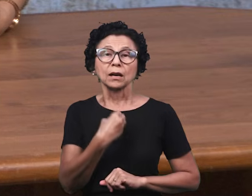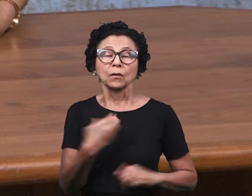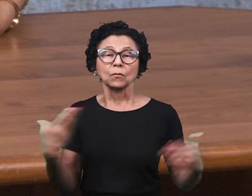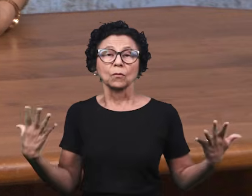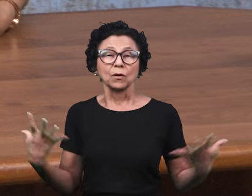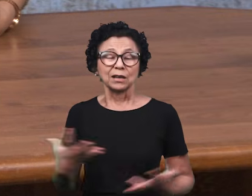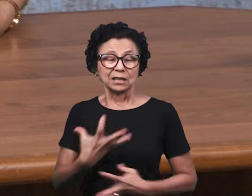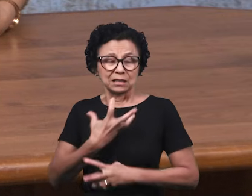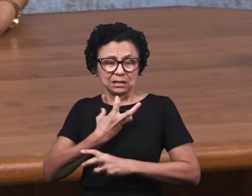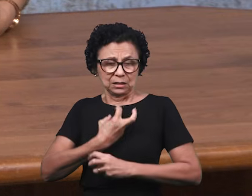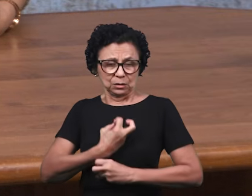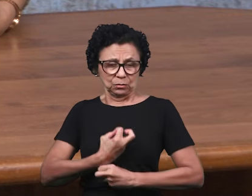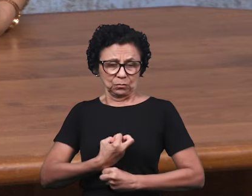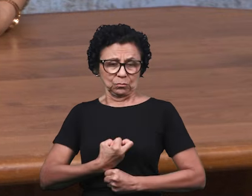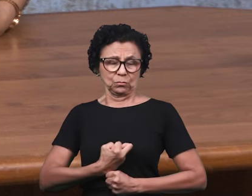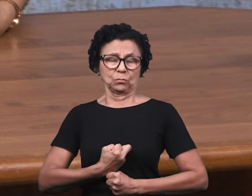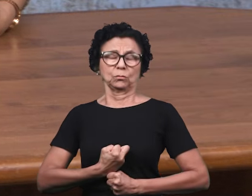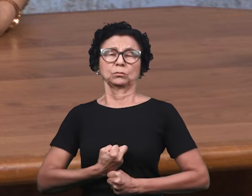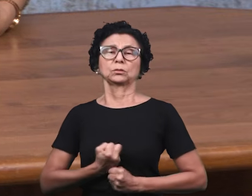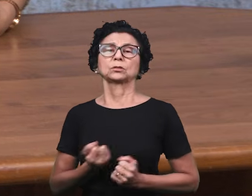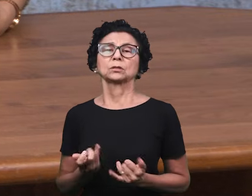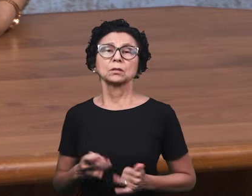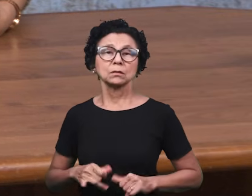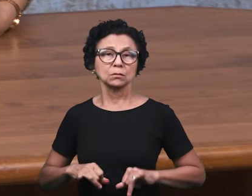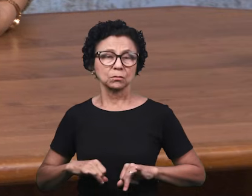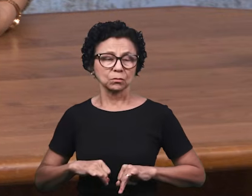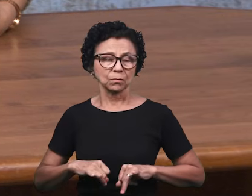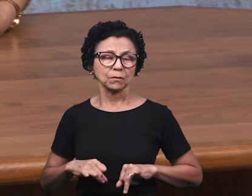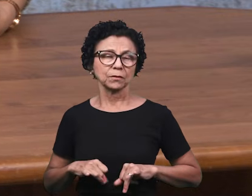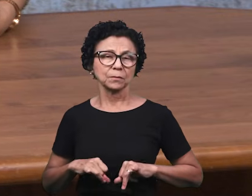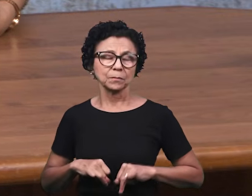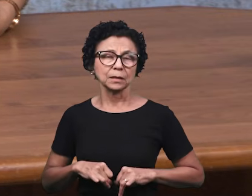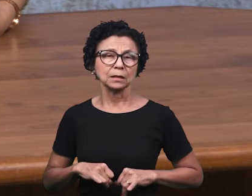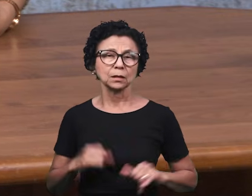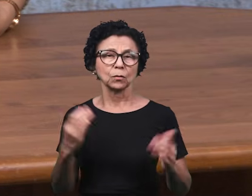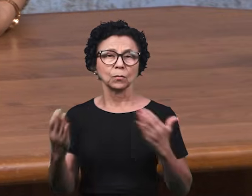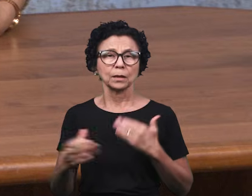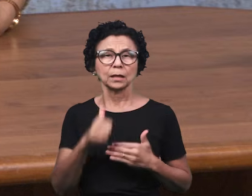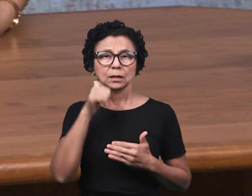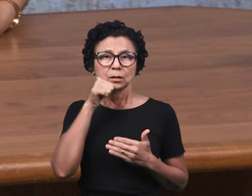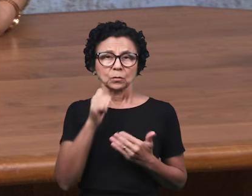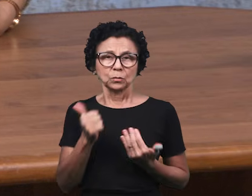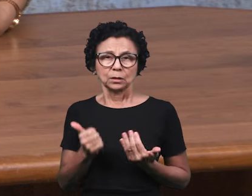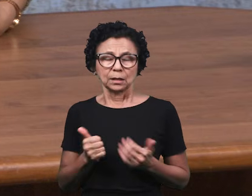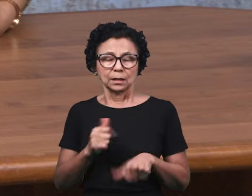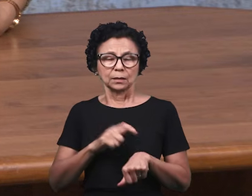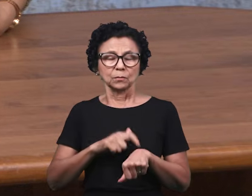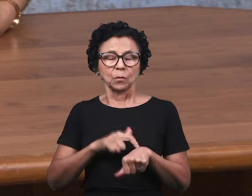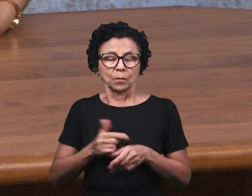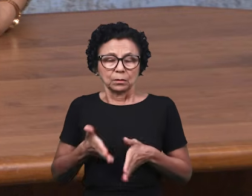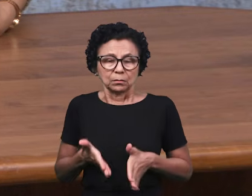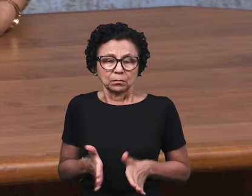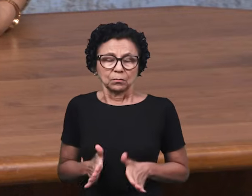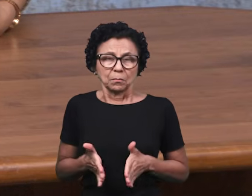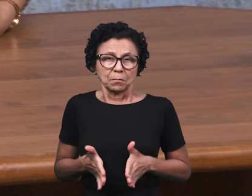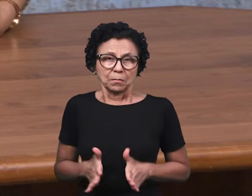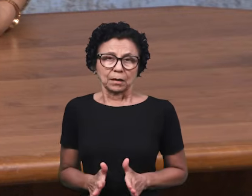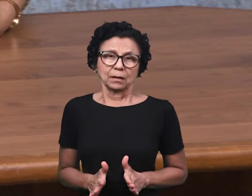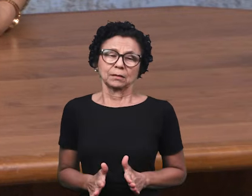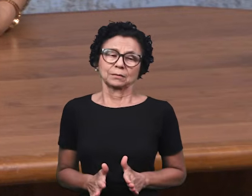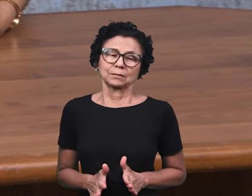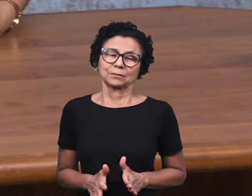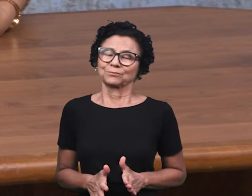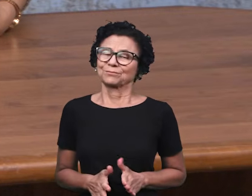nos temou e dores como de parturiente. Não saiais ao